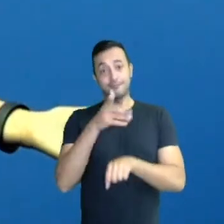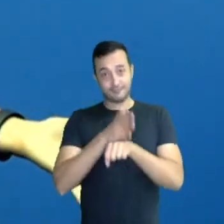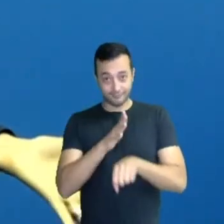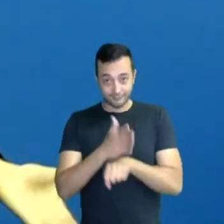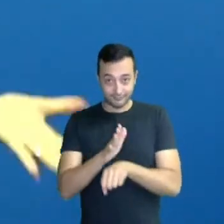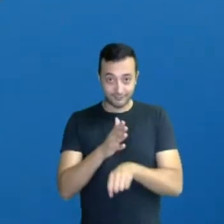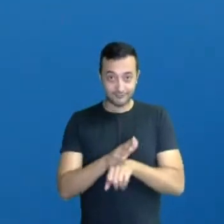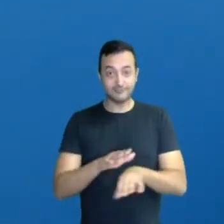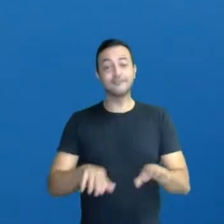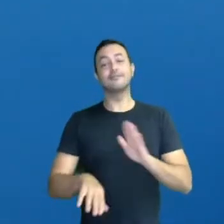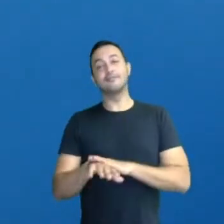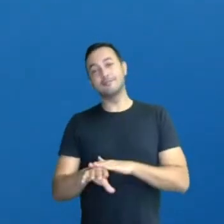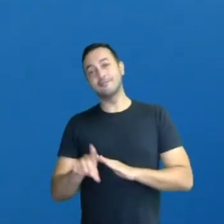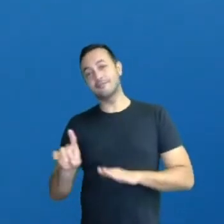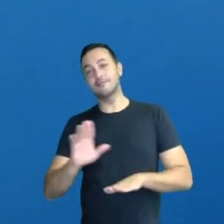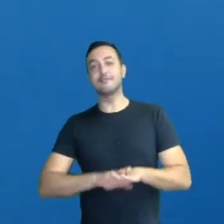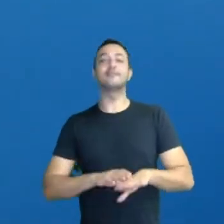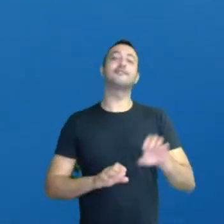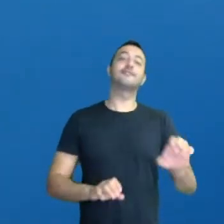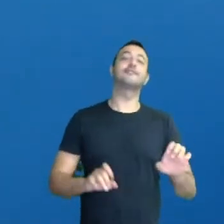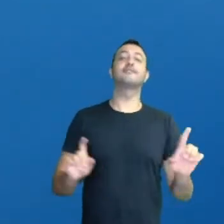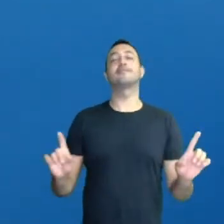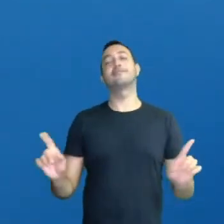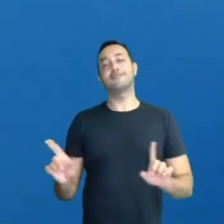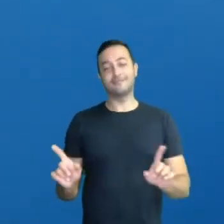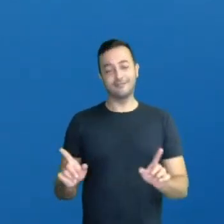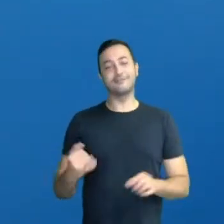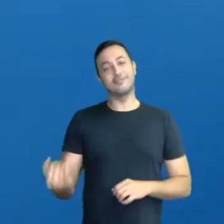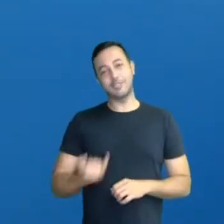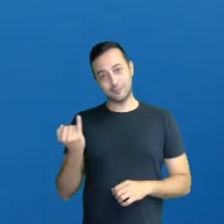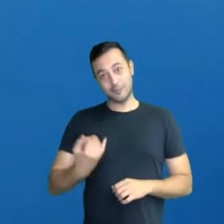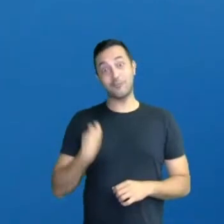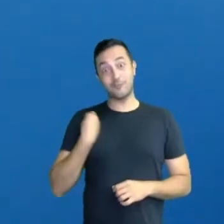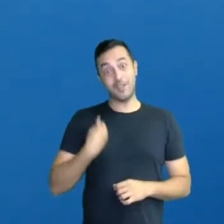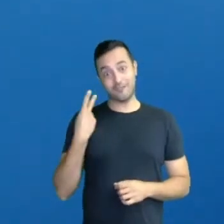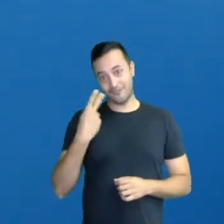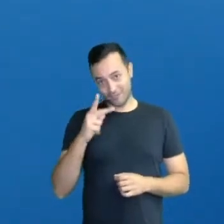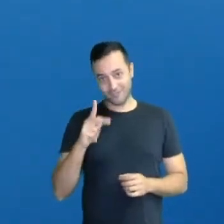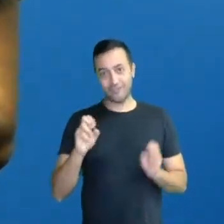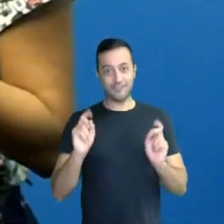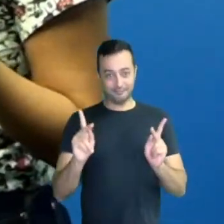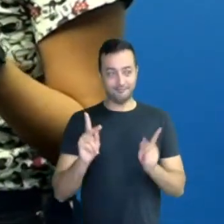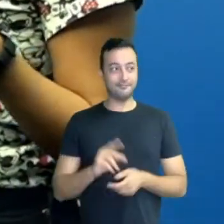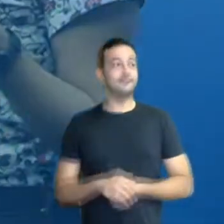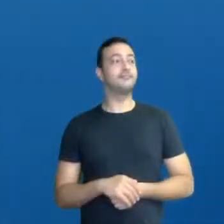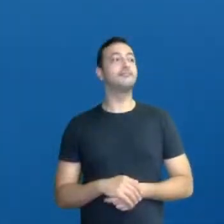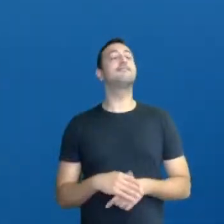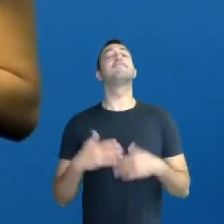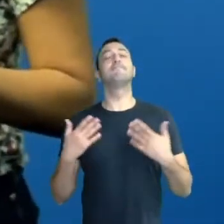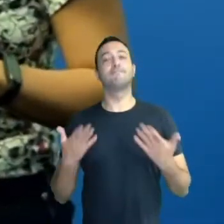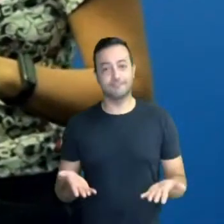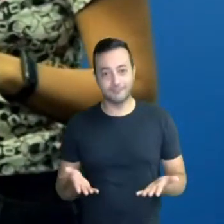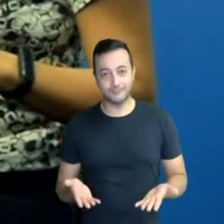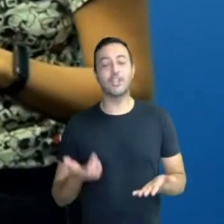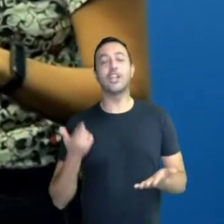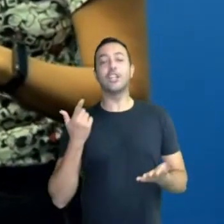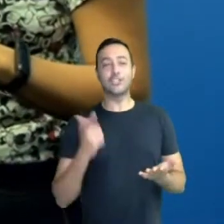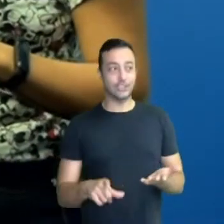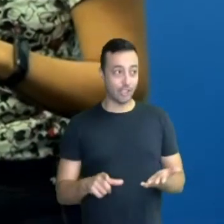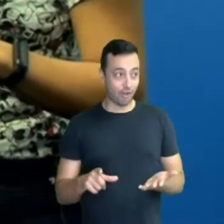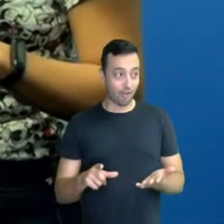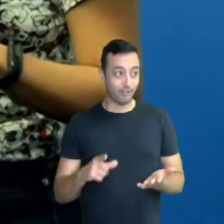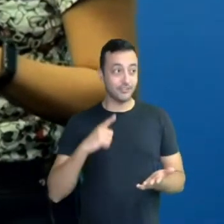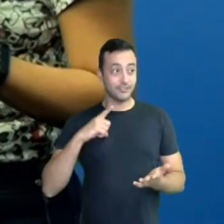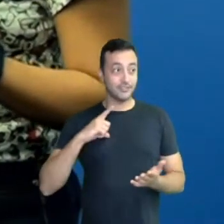treinar o lado esquerdo e o lado direito. Isso é importante para a vida, tá bom, pessoal? Pronto, coloquei aqui novamente,